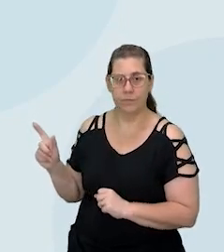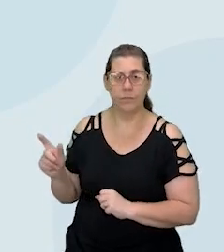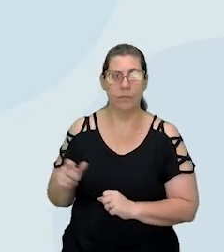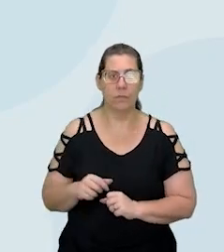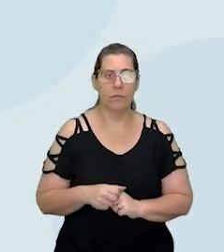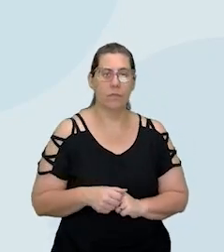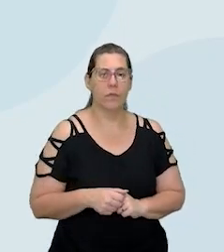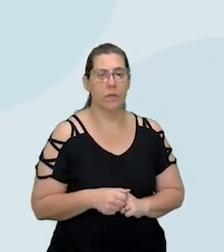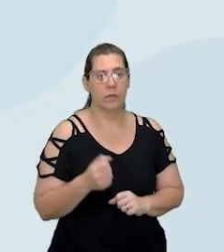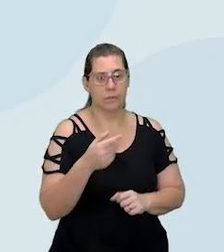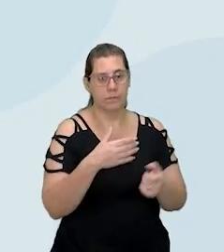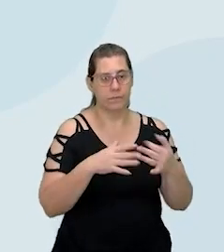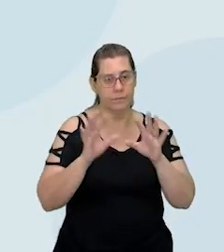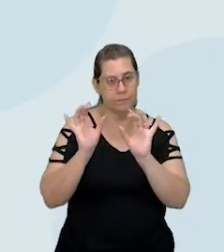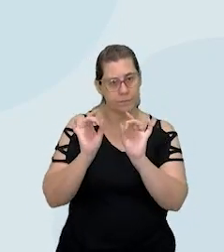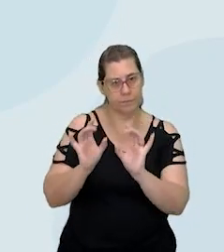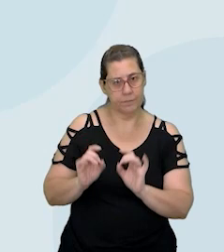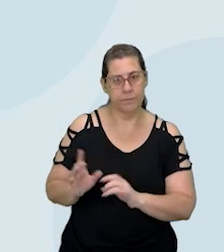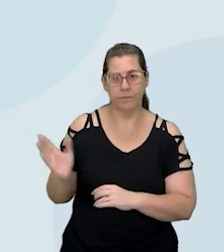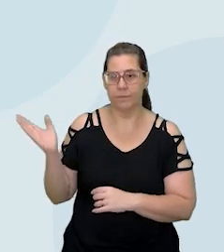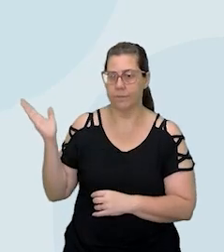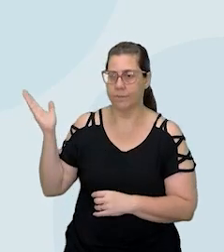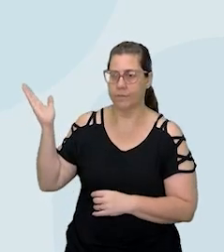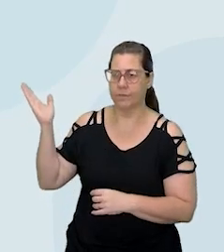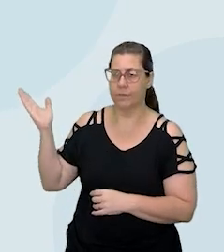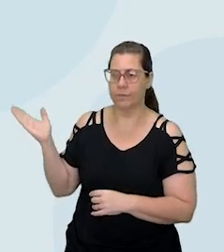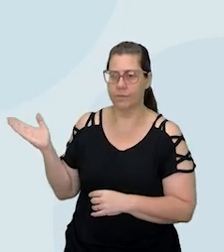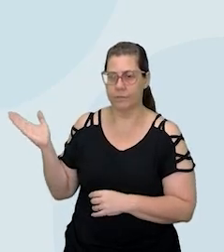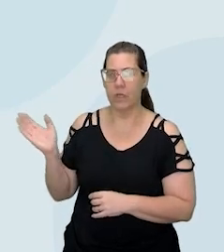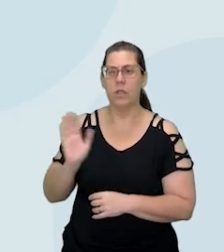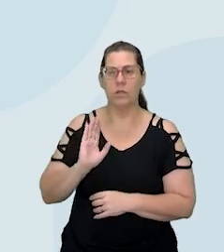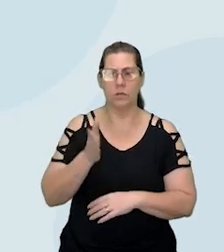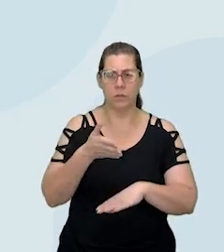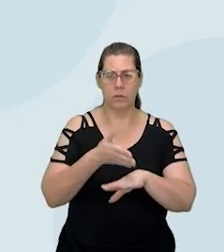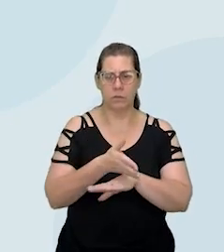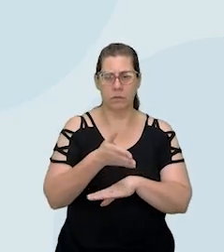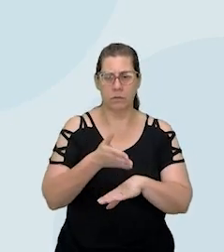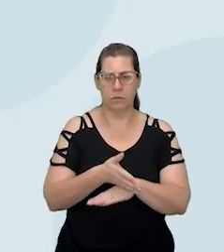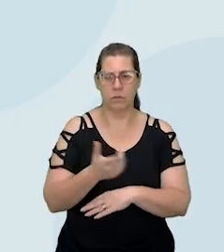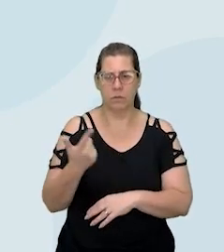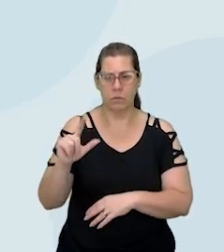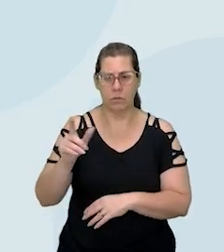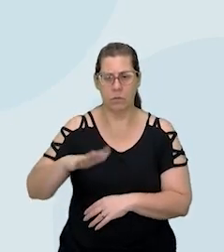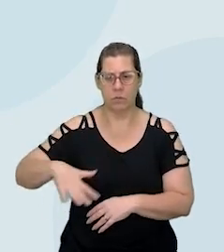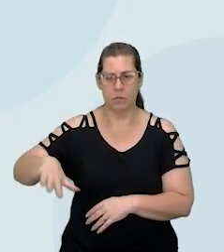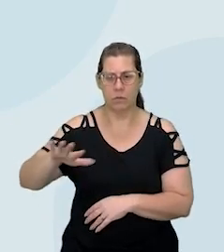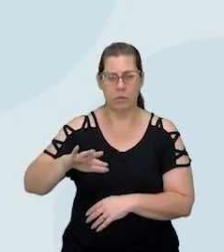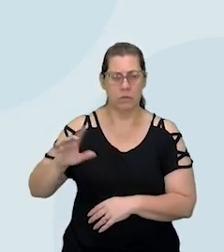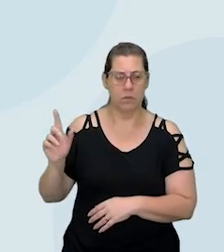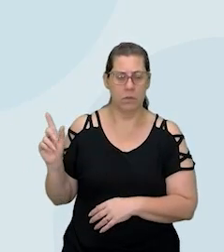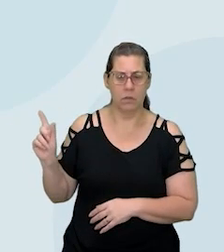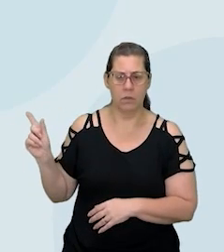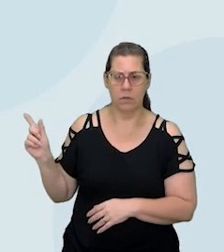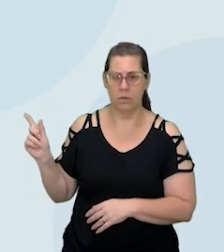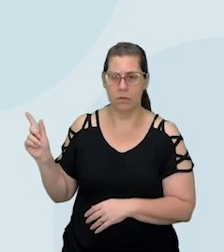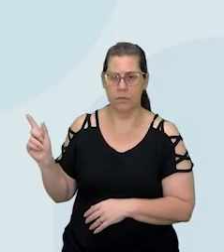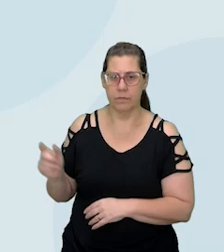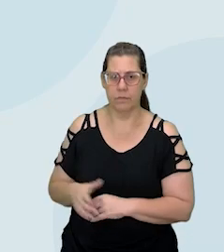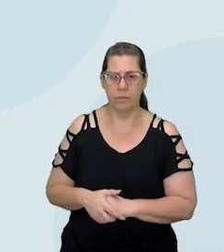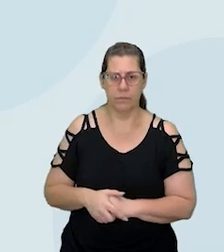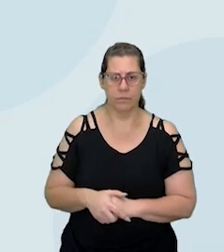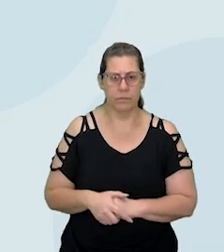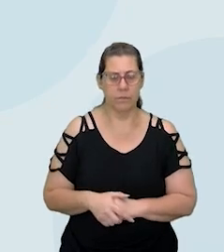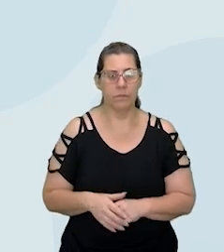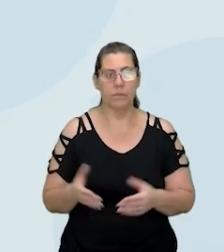professor Washington, né, que tem a imagem já participando com a gente em outras aulas que estão no repositório.